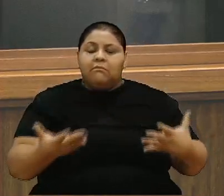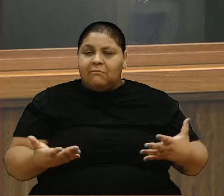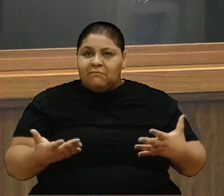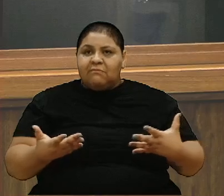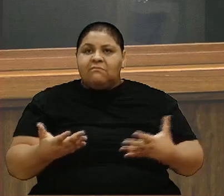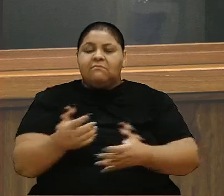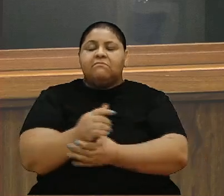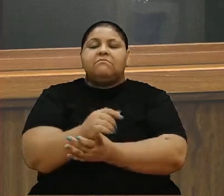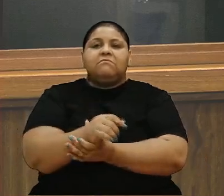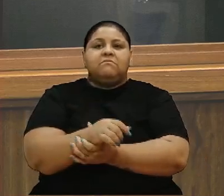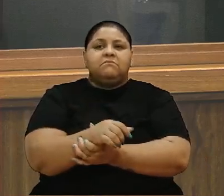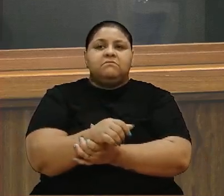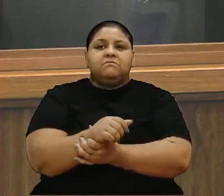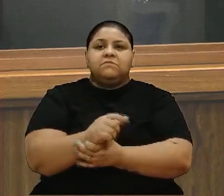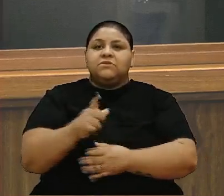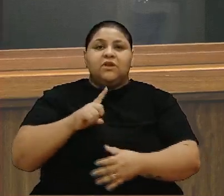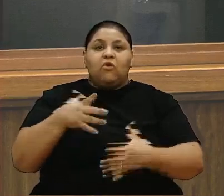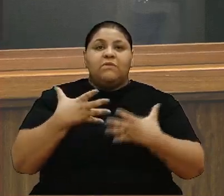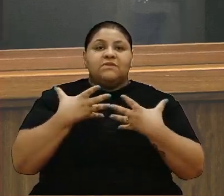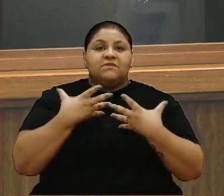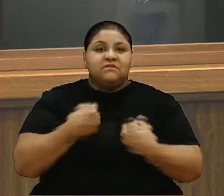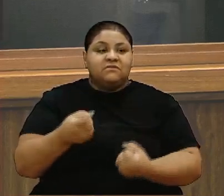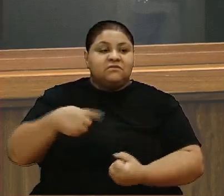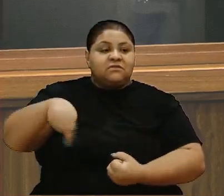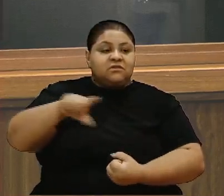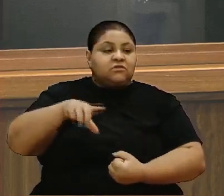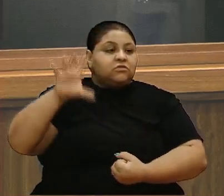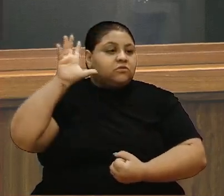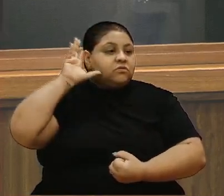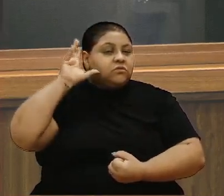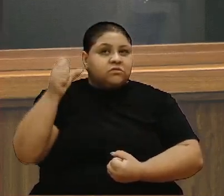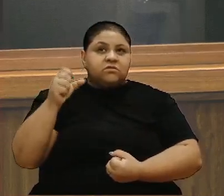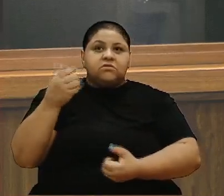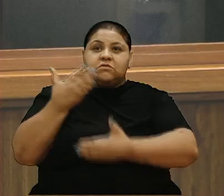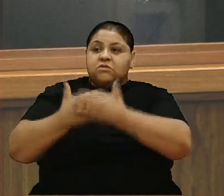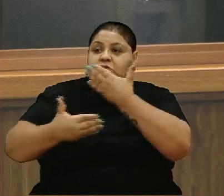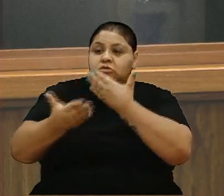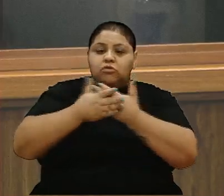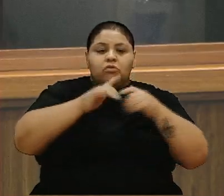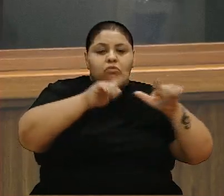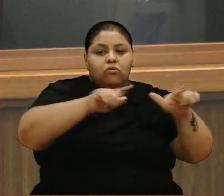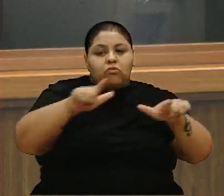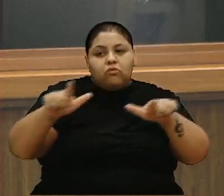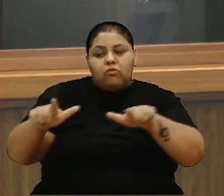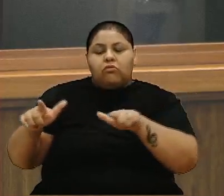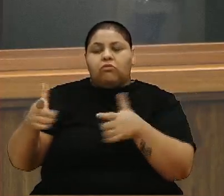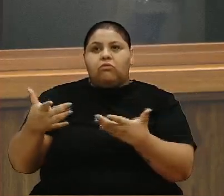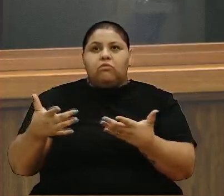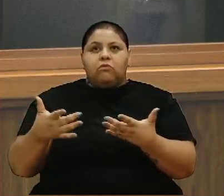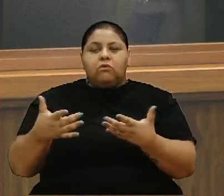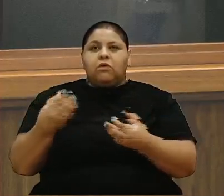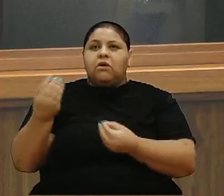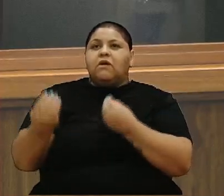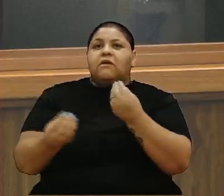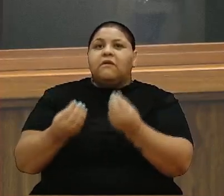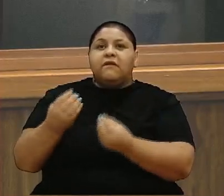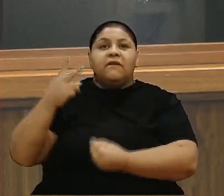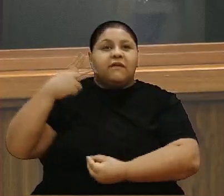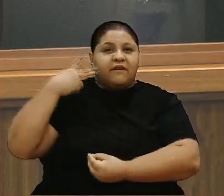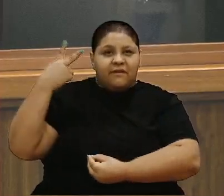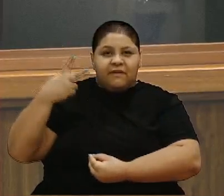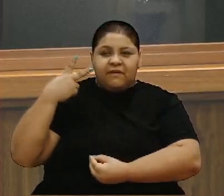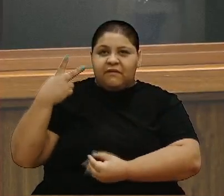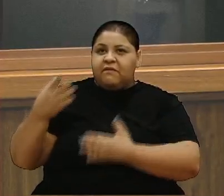é inadmissível a gente ouvir em todos os lugares que nós vamos, e quem é vereador aqui,